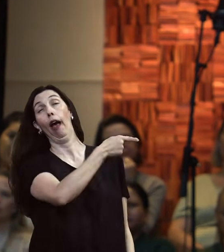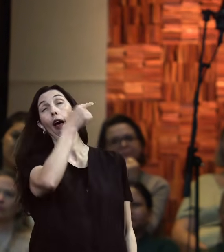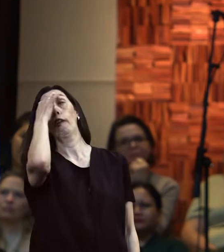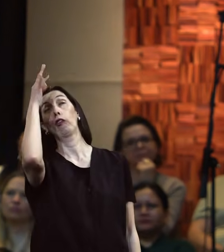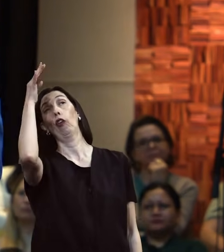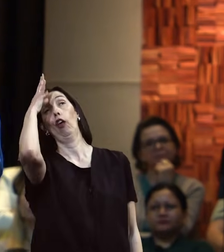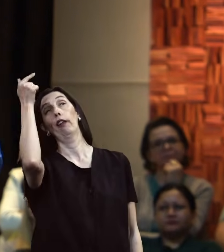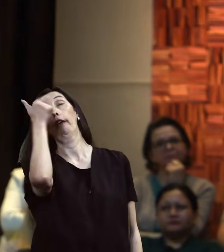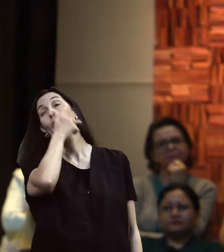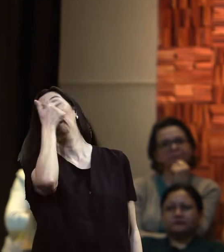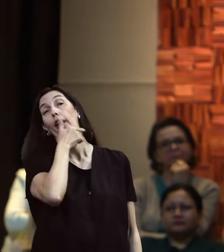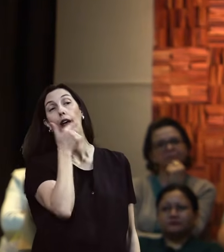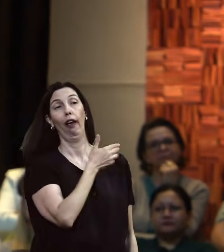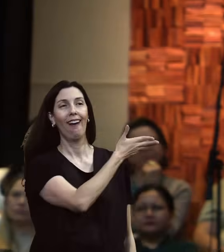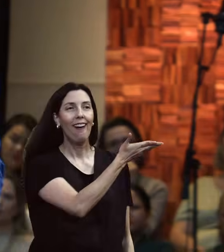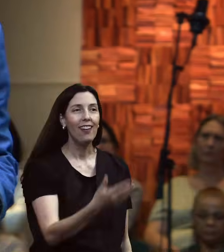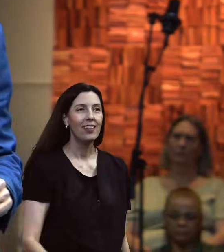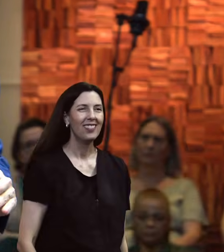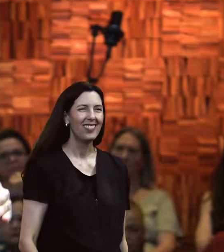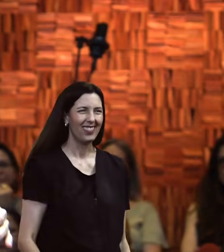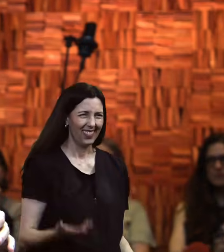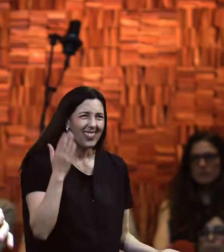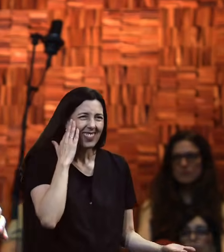interessante, porque